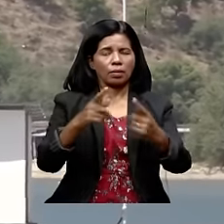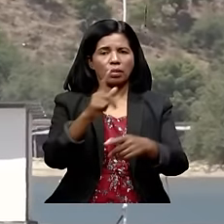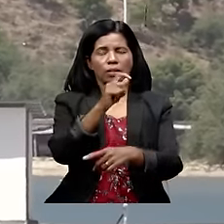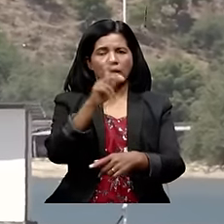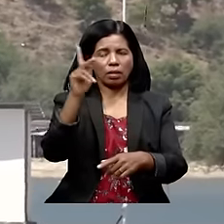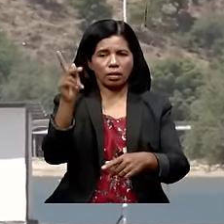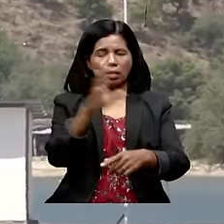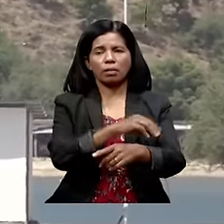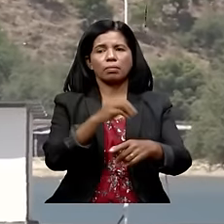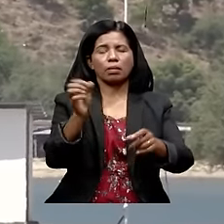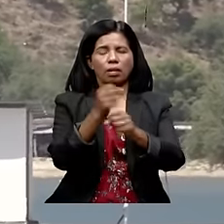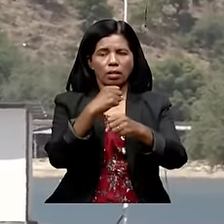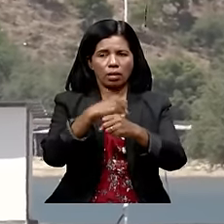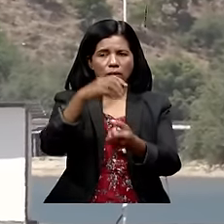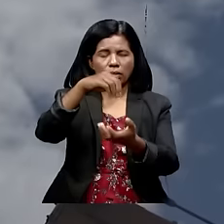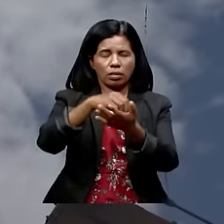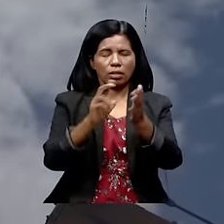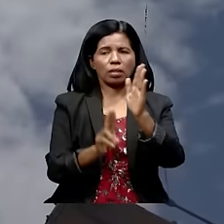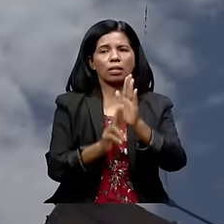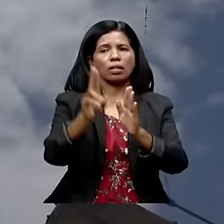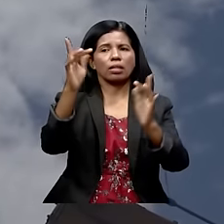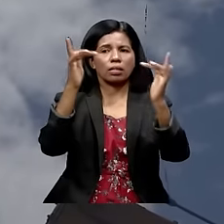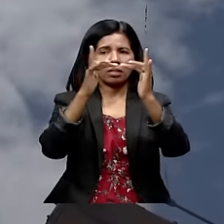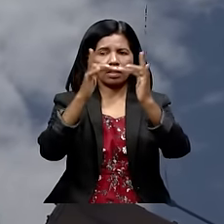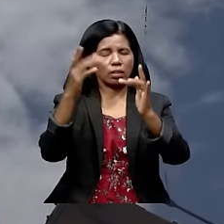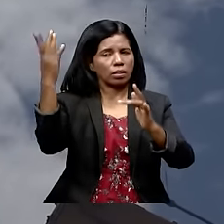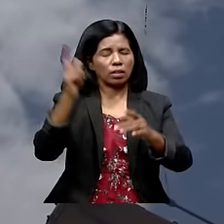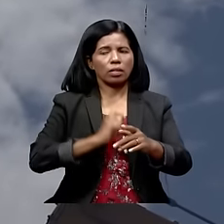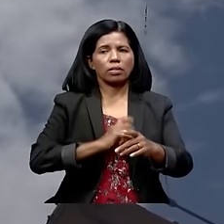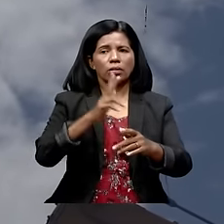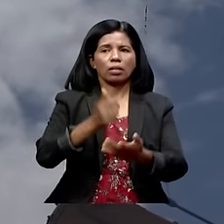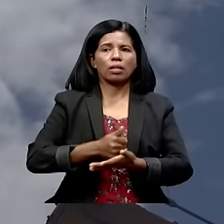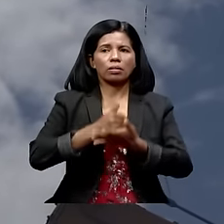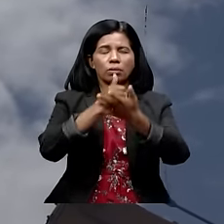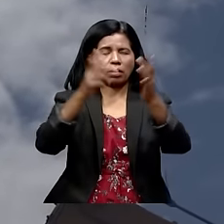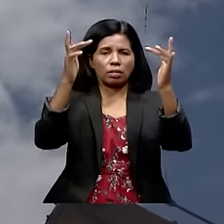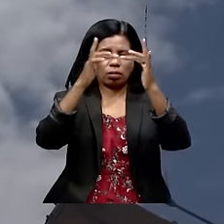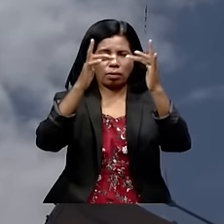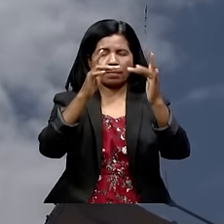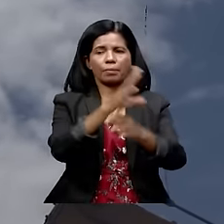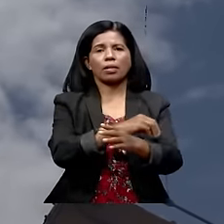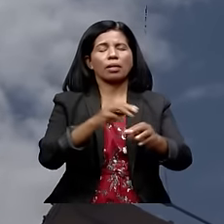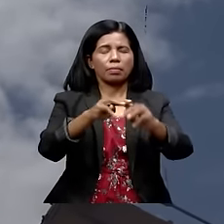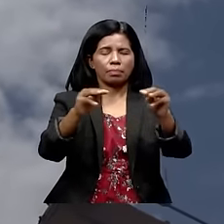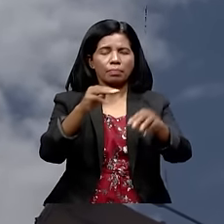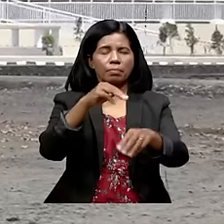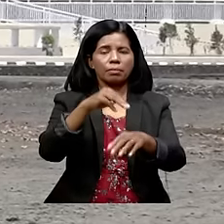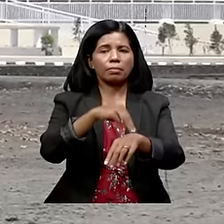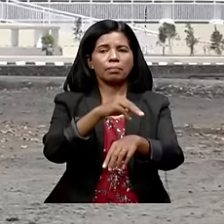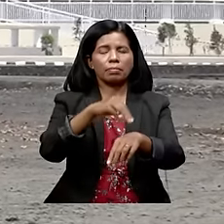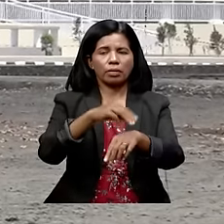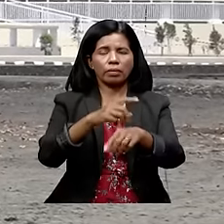mos hahu montaona airing linya internet ia tas tolu kodi fasilita internet. Altar no misa fatin tas tolu ne